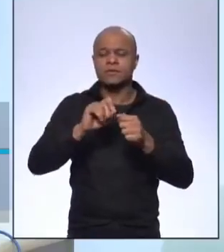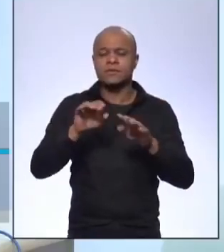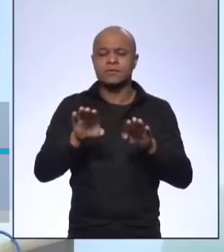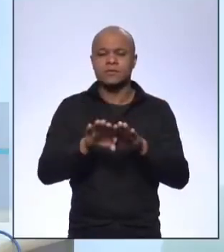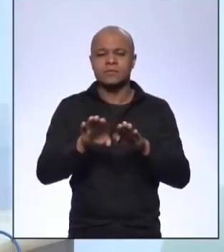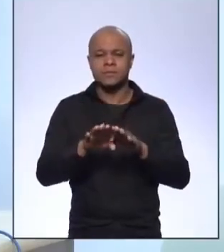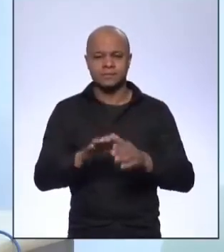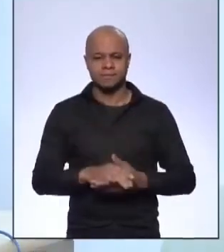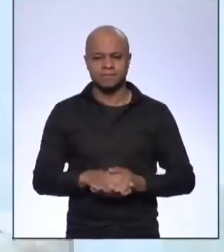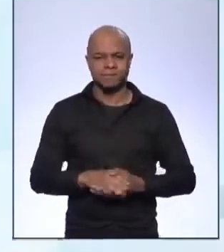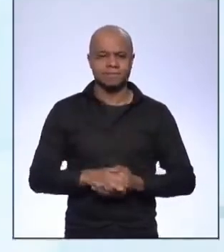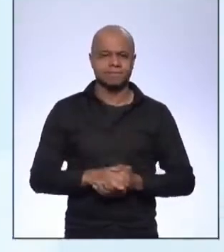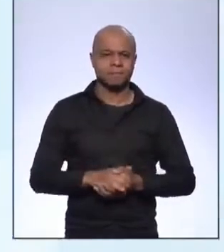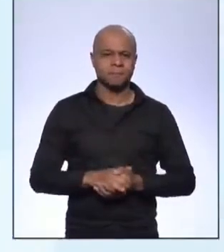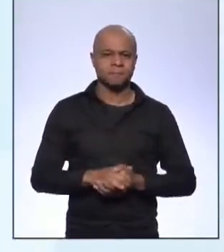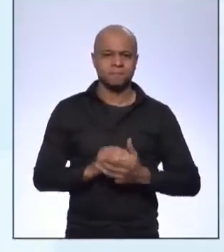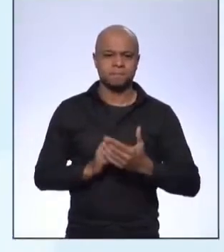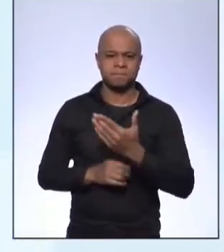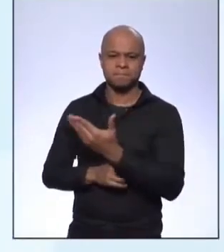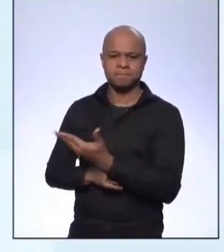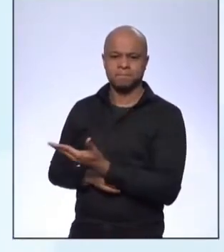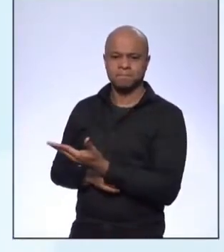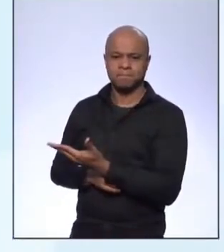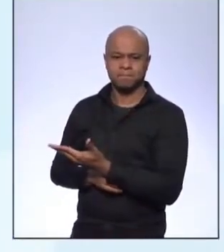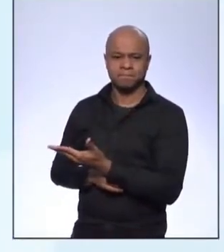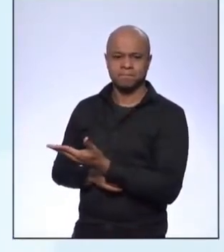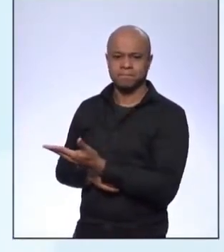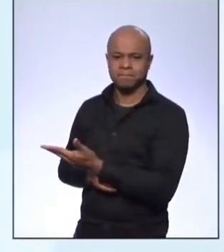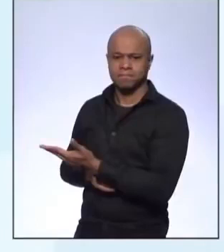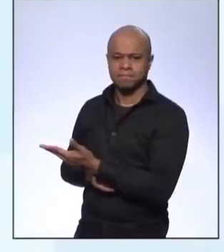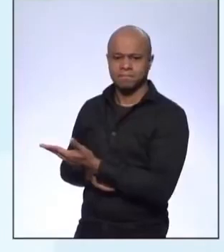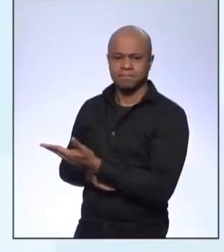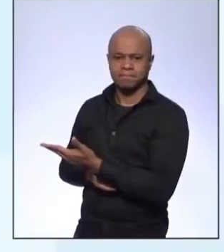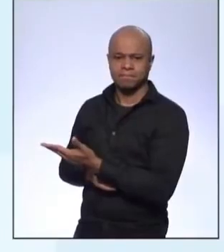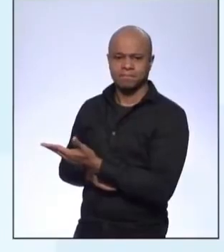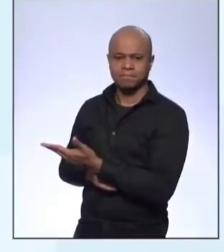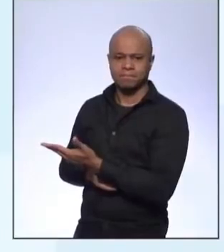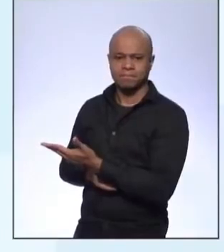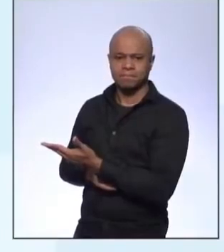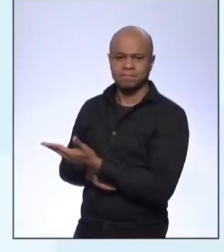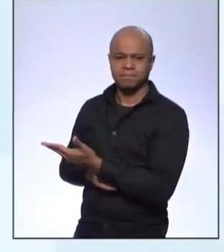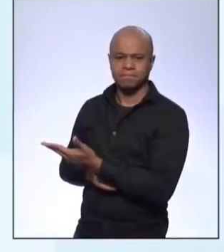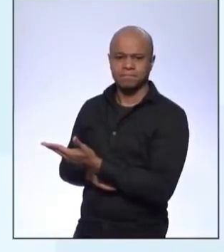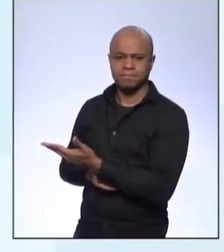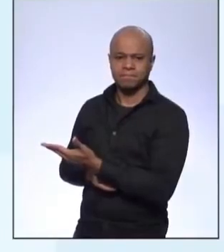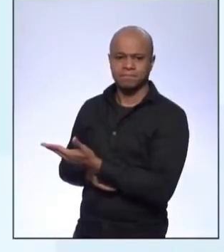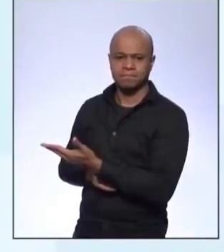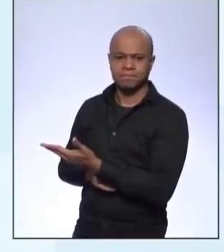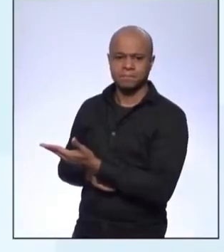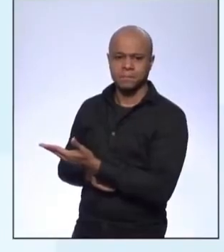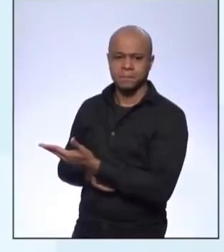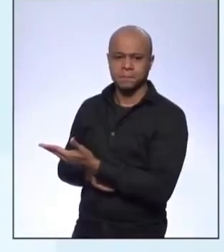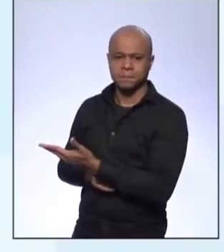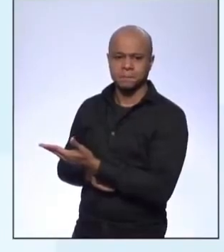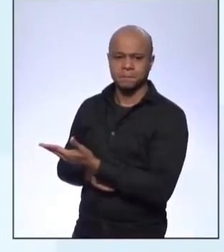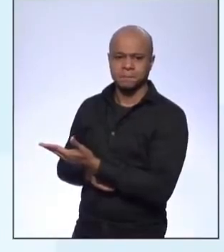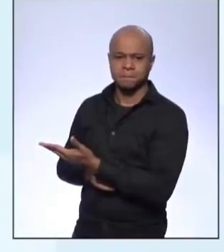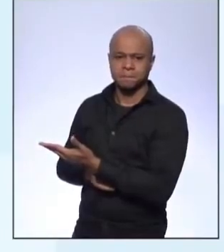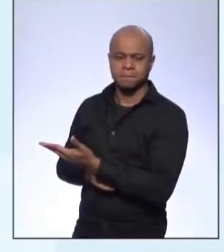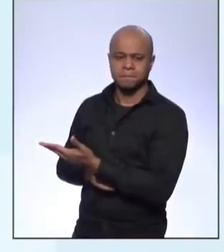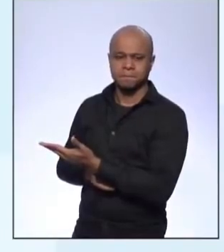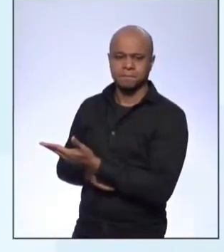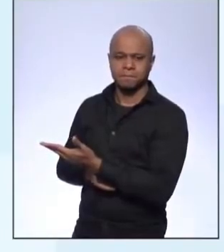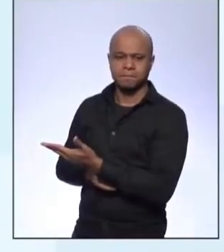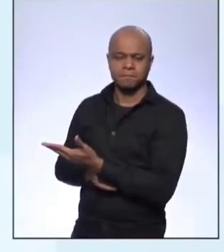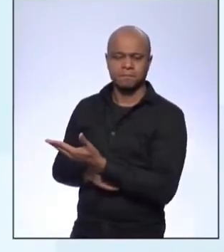aí na tela. Mesma coisa, tá, gente? Recorte 3 e recorte 4, tá?